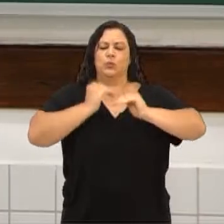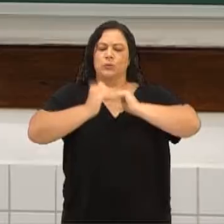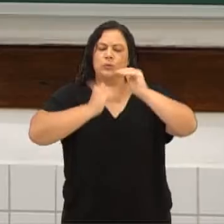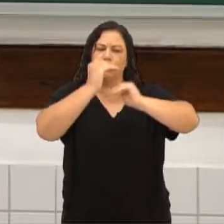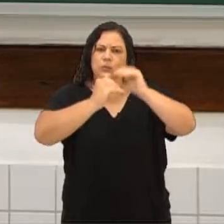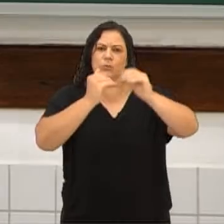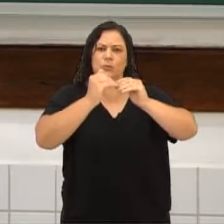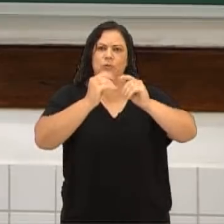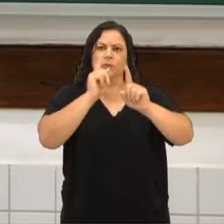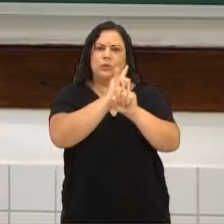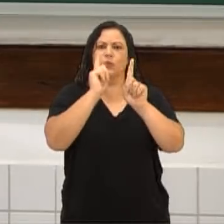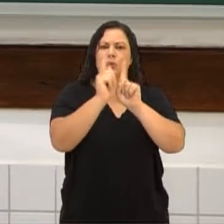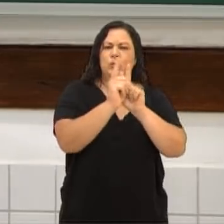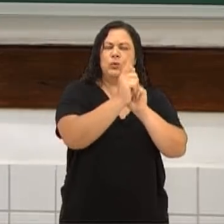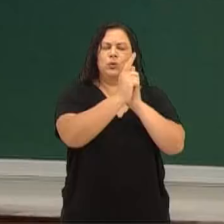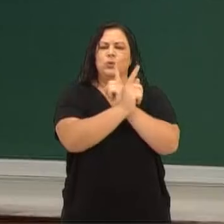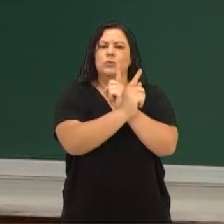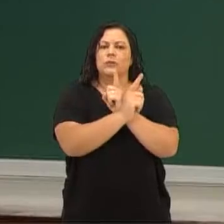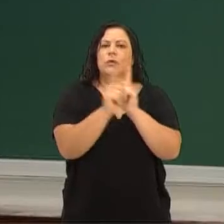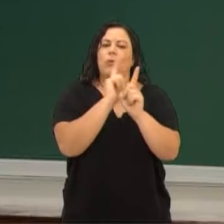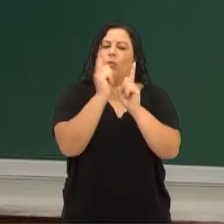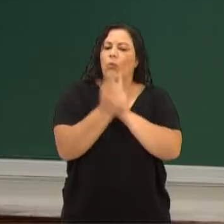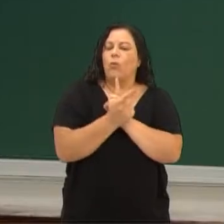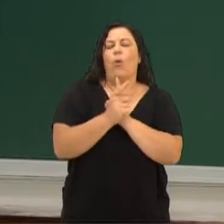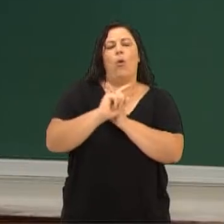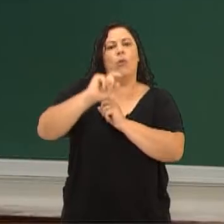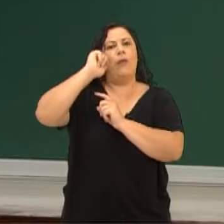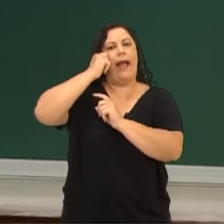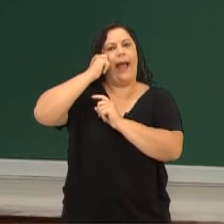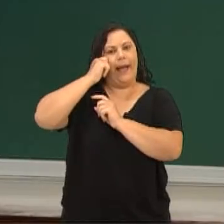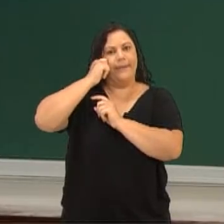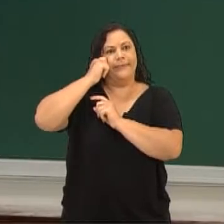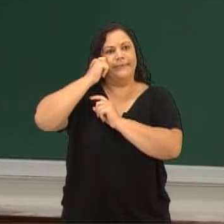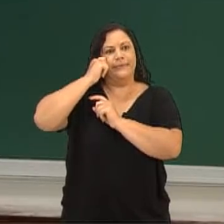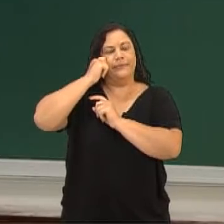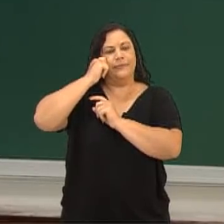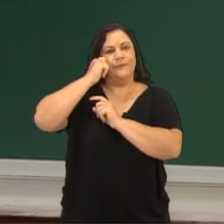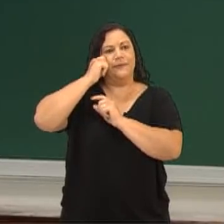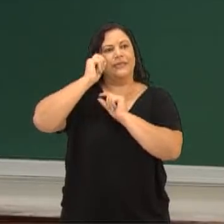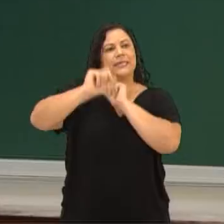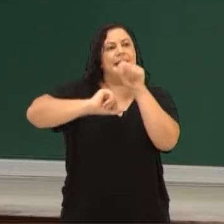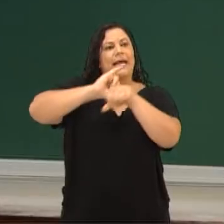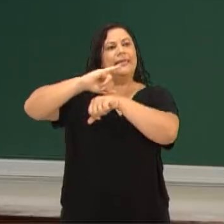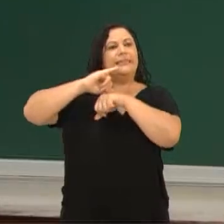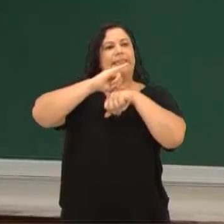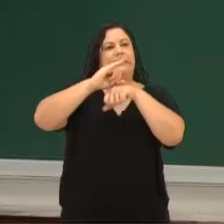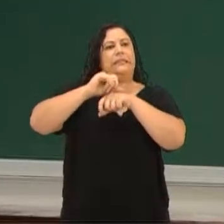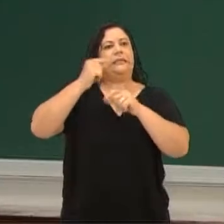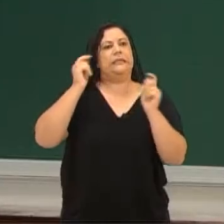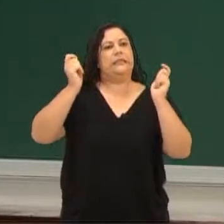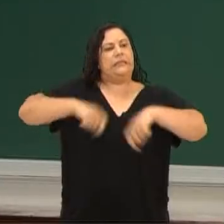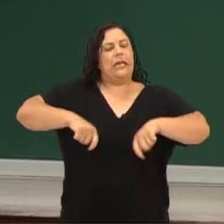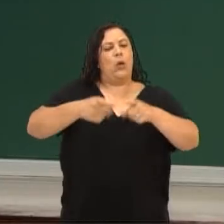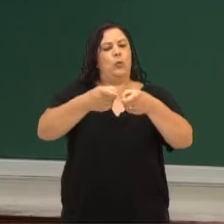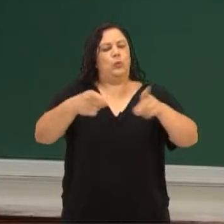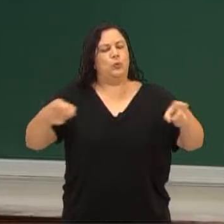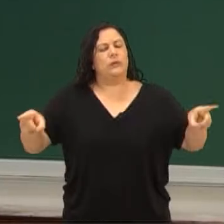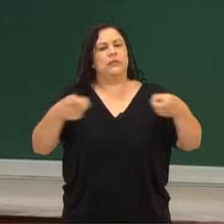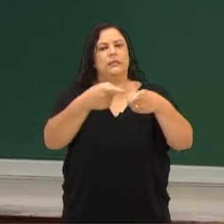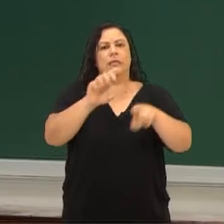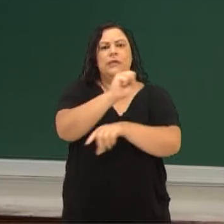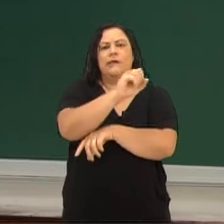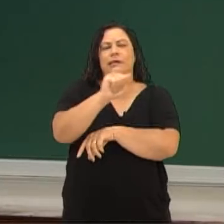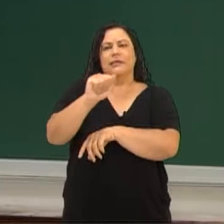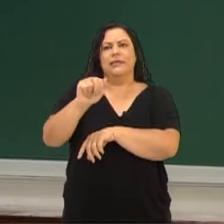desenvolvimento geológico trouxe para a África Negra, né, essa que está ao sul do deserto do Saara, possui um dos mais ricos subsolos do